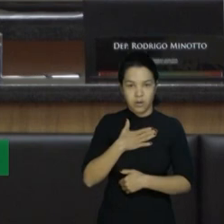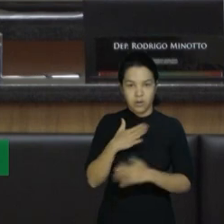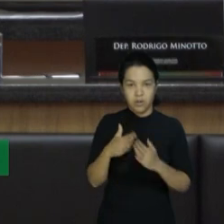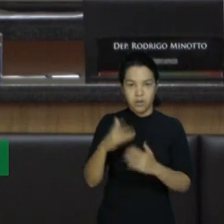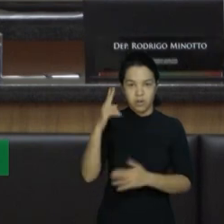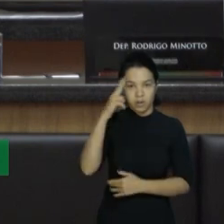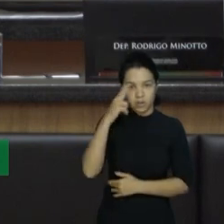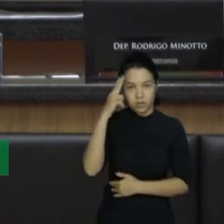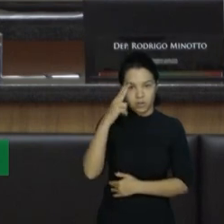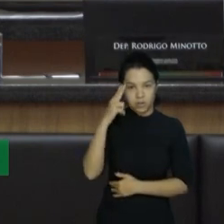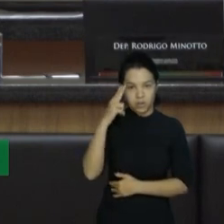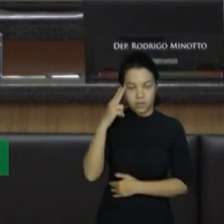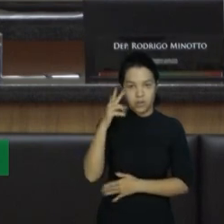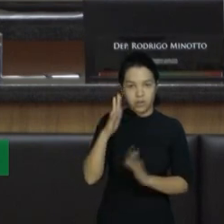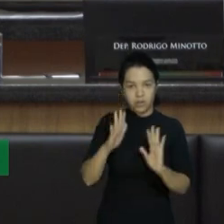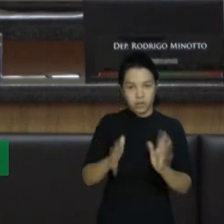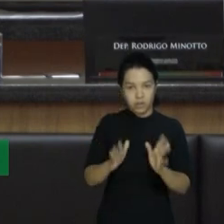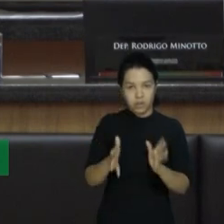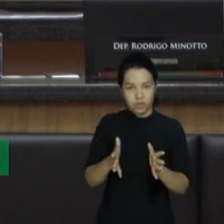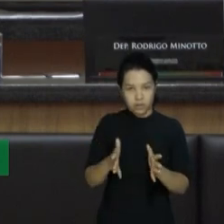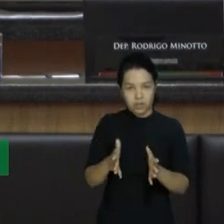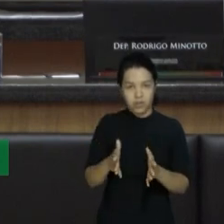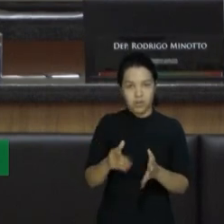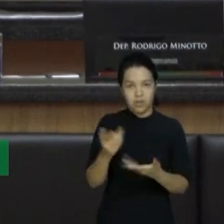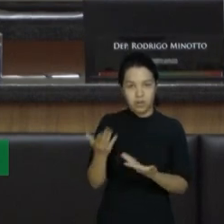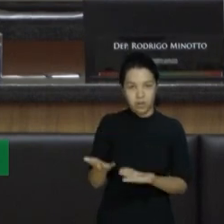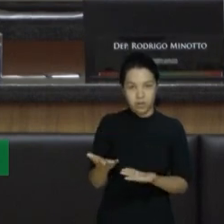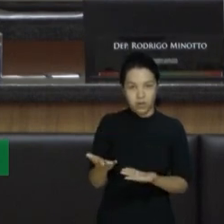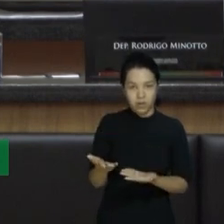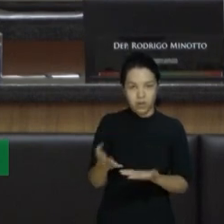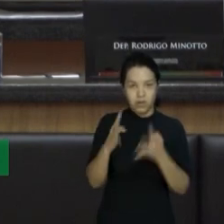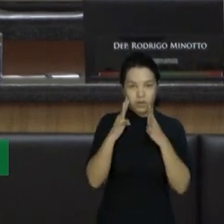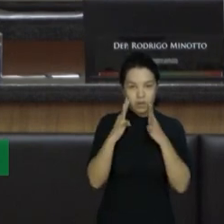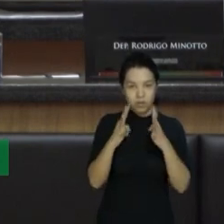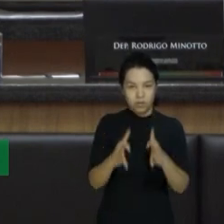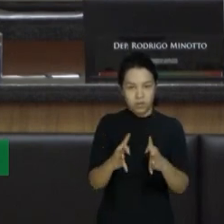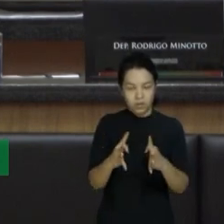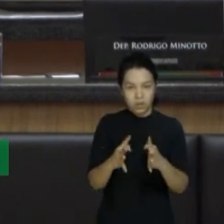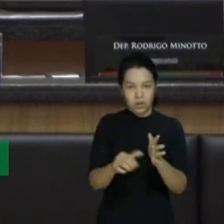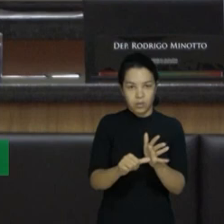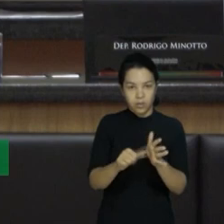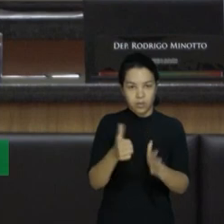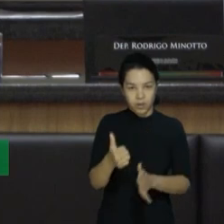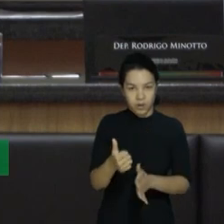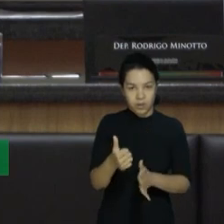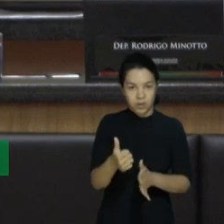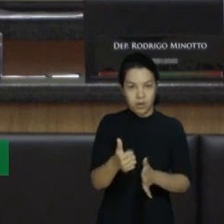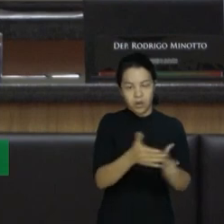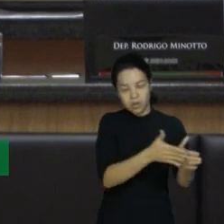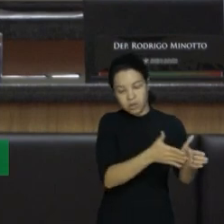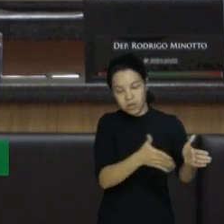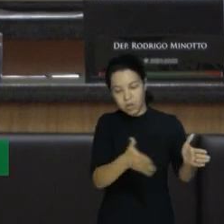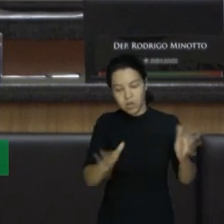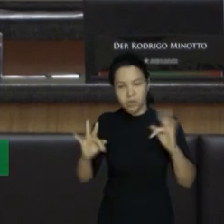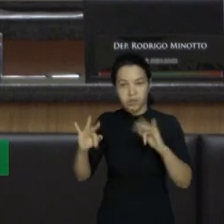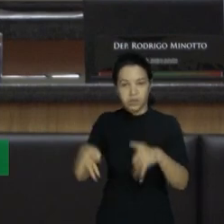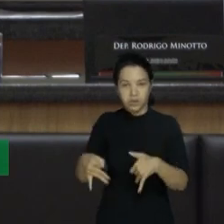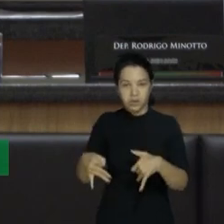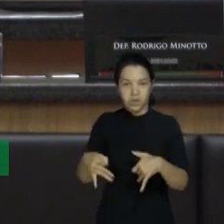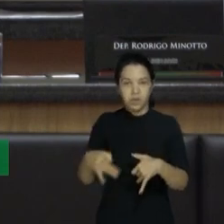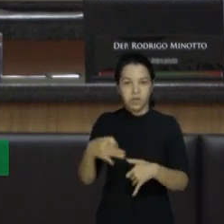um sonho. Então, ele foi atencioso, do primeiro ao último ato, até